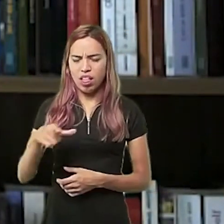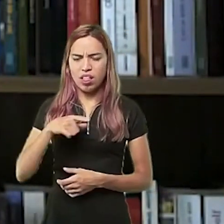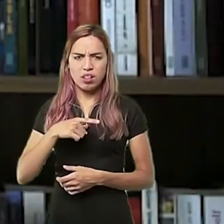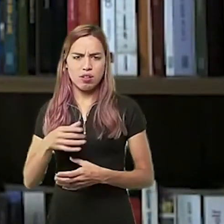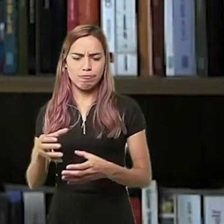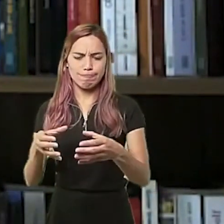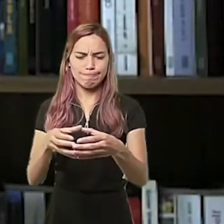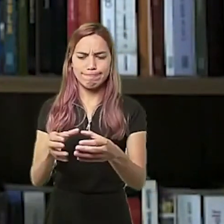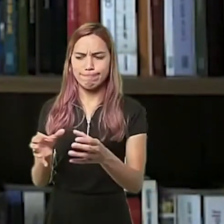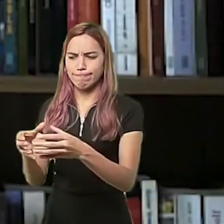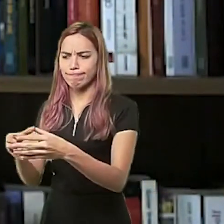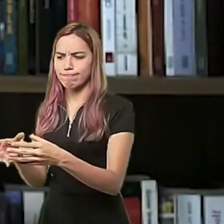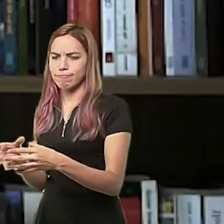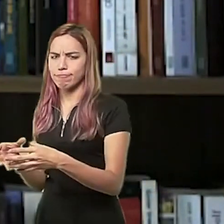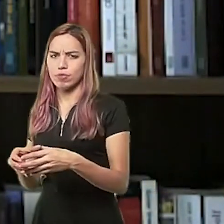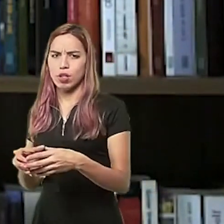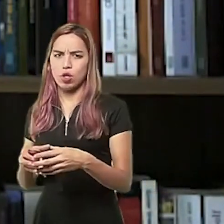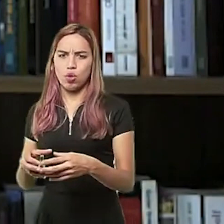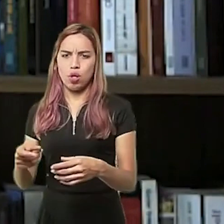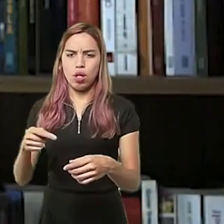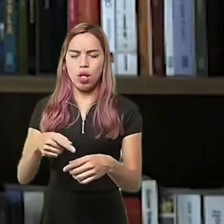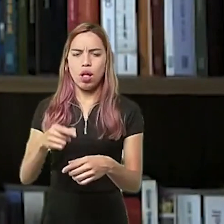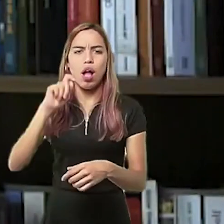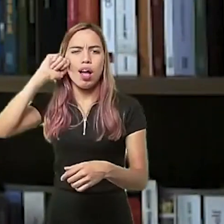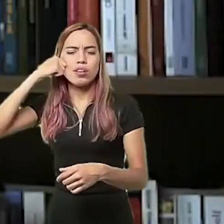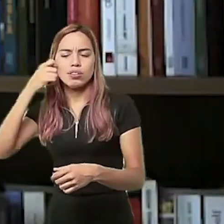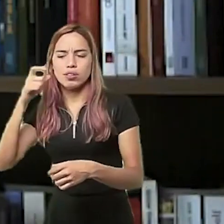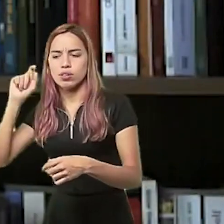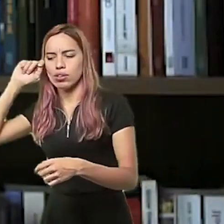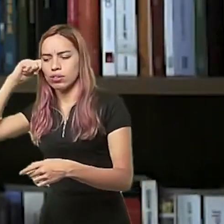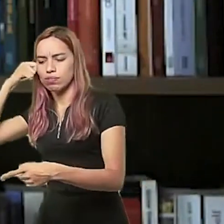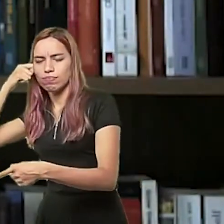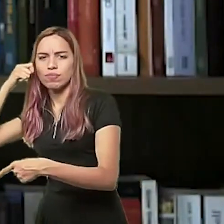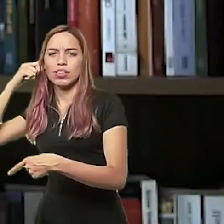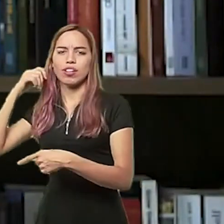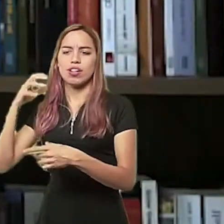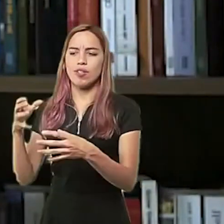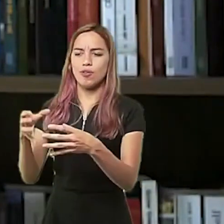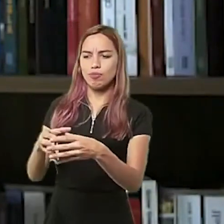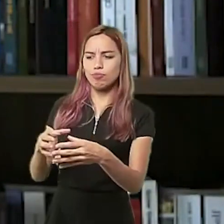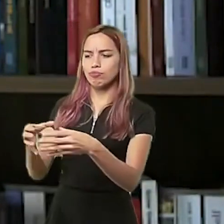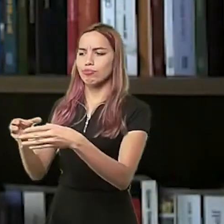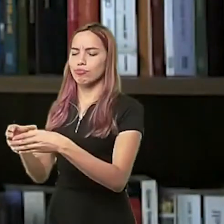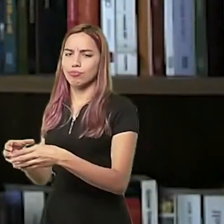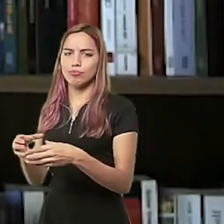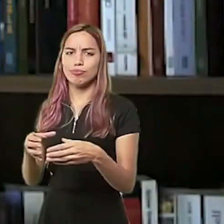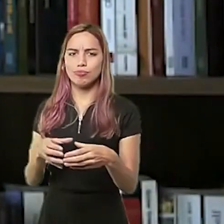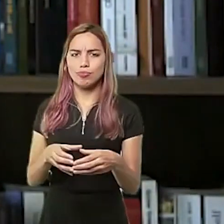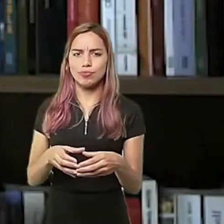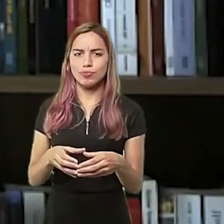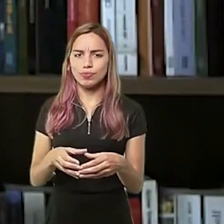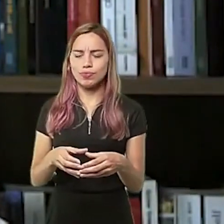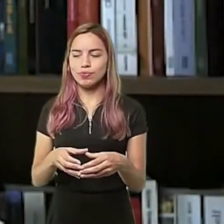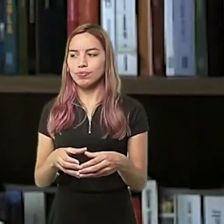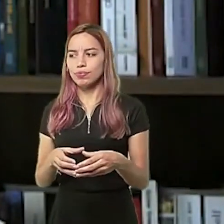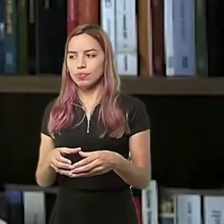comunidades negras rurais, comunidades quilombolas, elas se formaram a partir desse